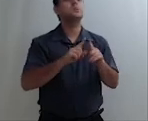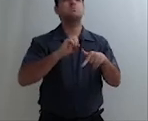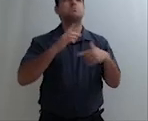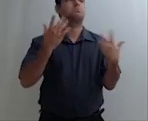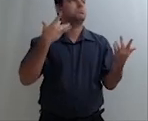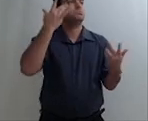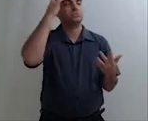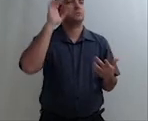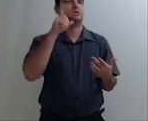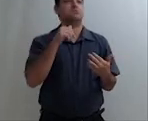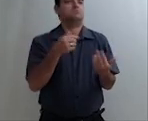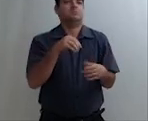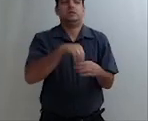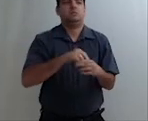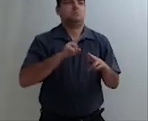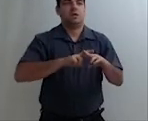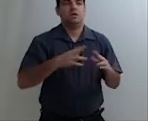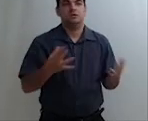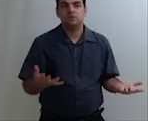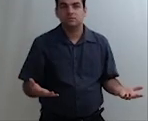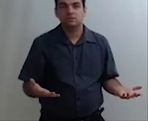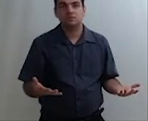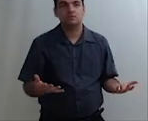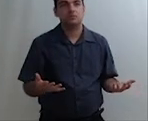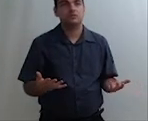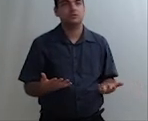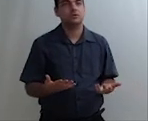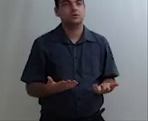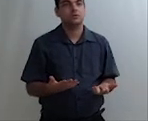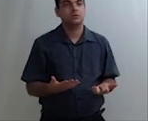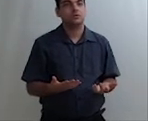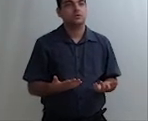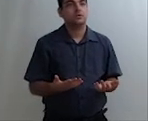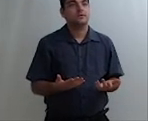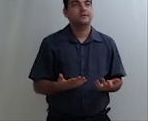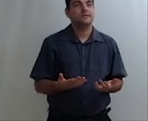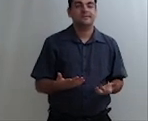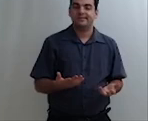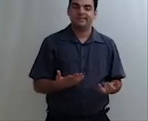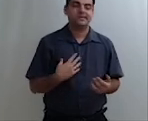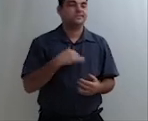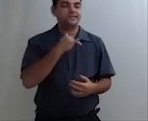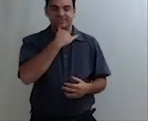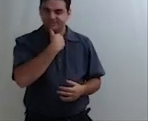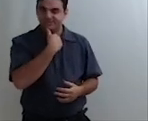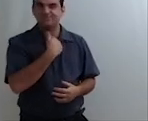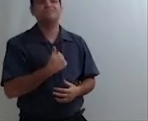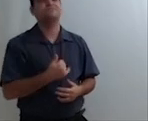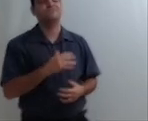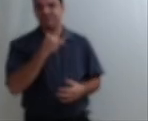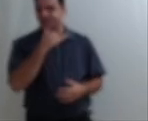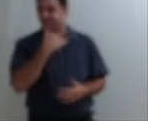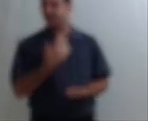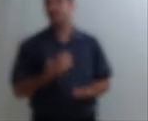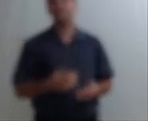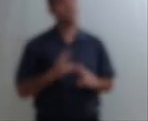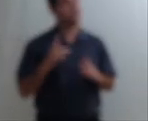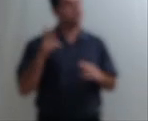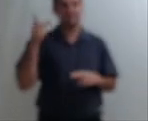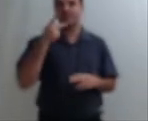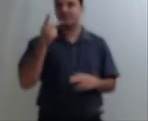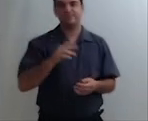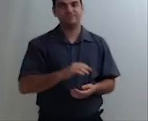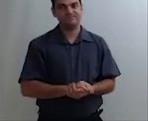no no na na penitenciária então é eh realmente é uma prova como vossa excelência destacou